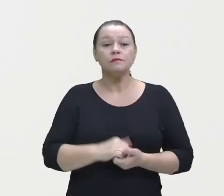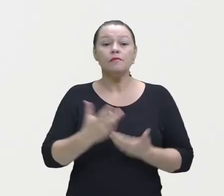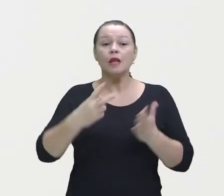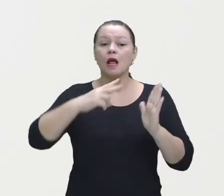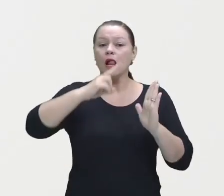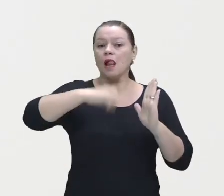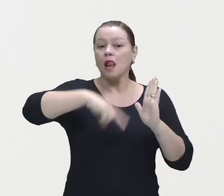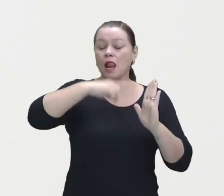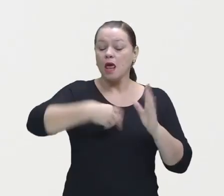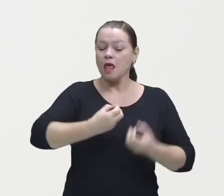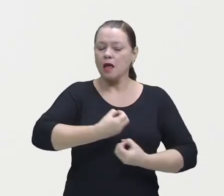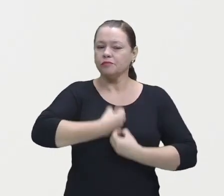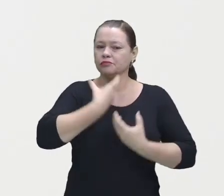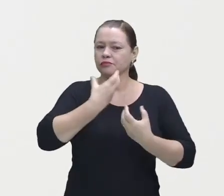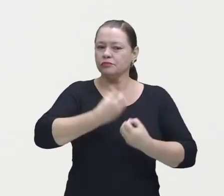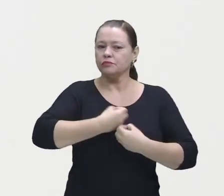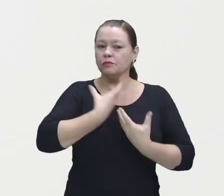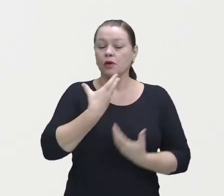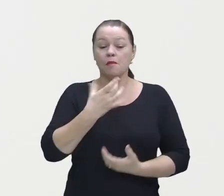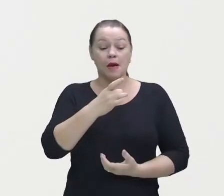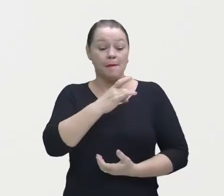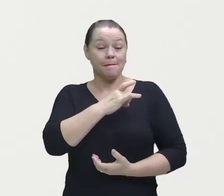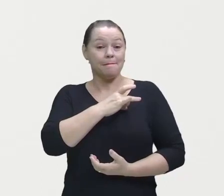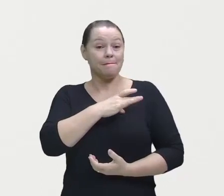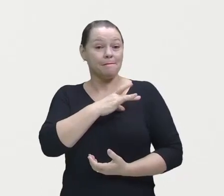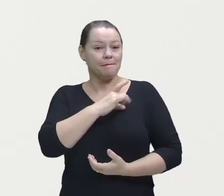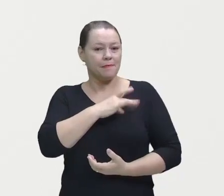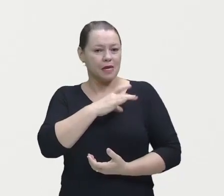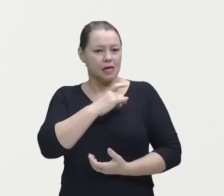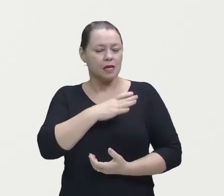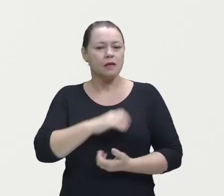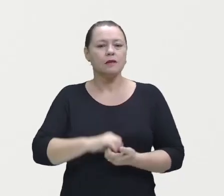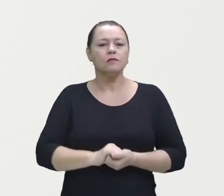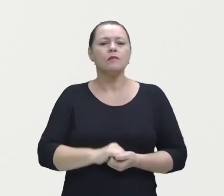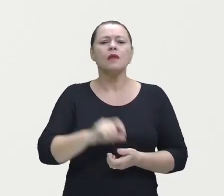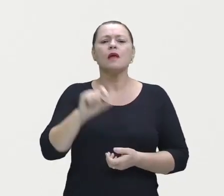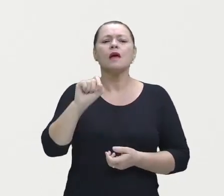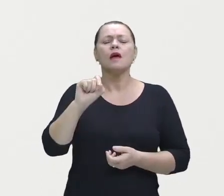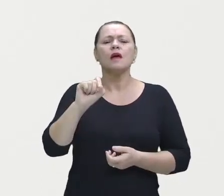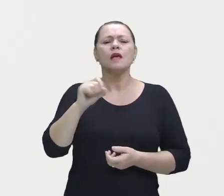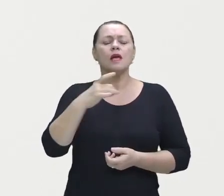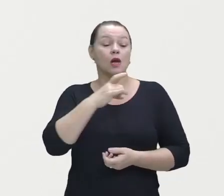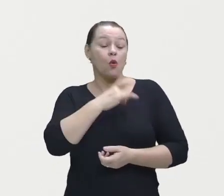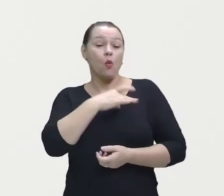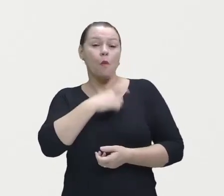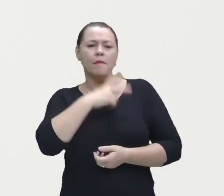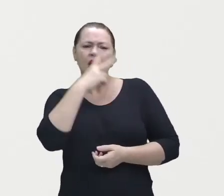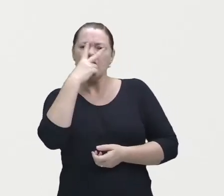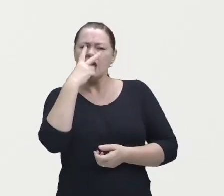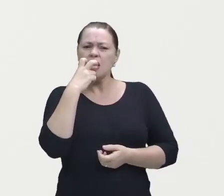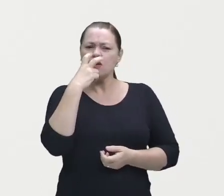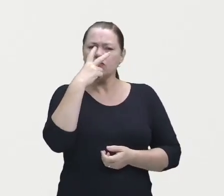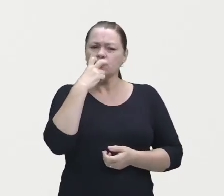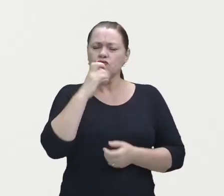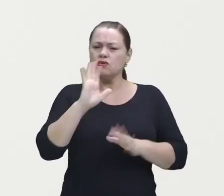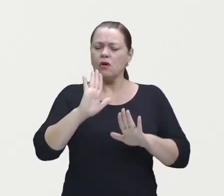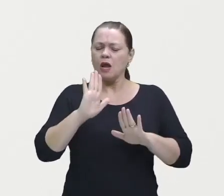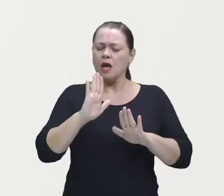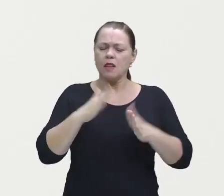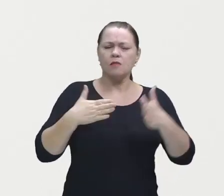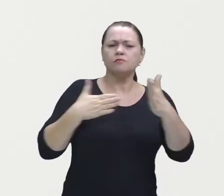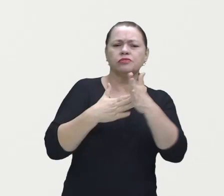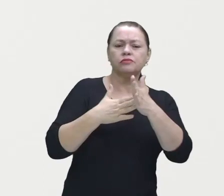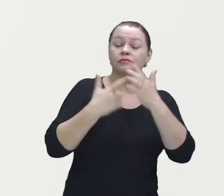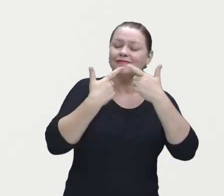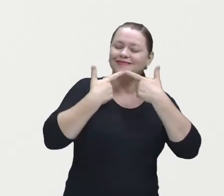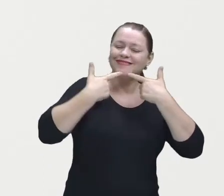Leia o poema Medo. Que o medo de chorar não lhe impeça de